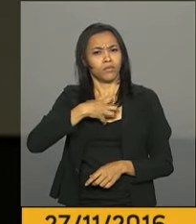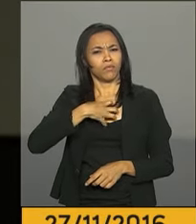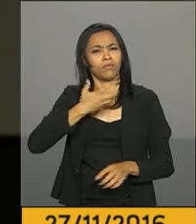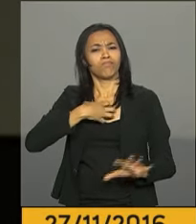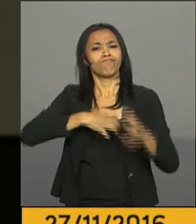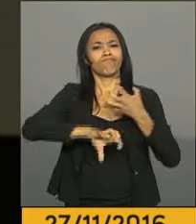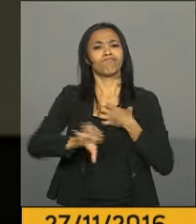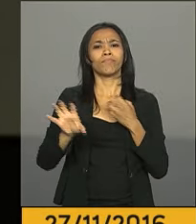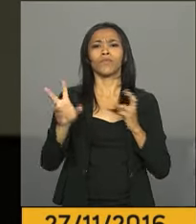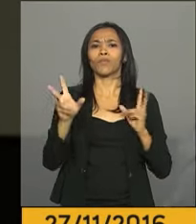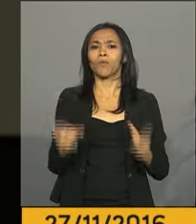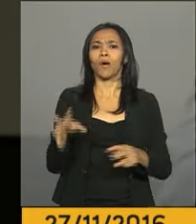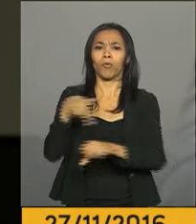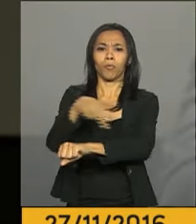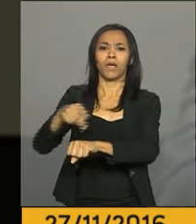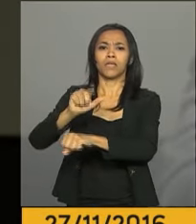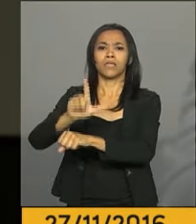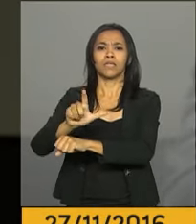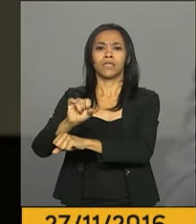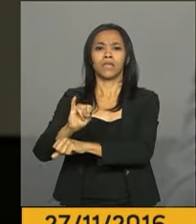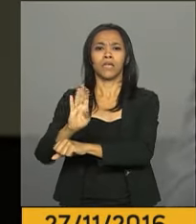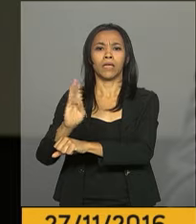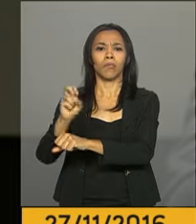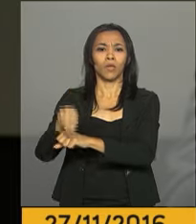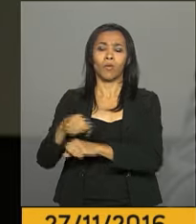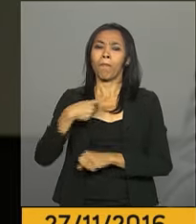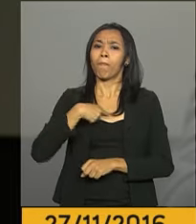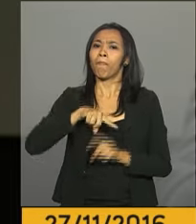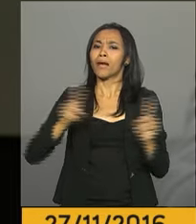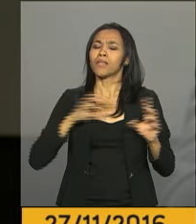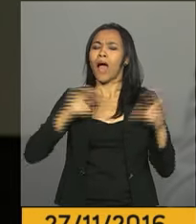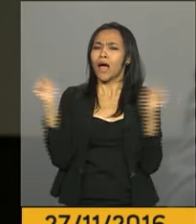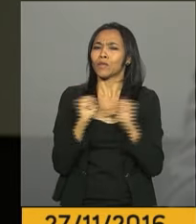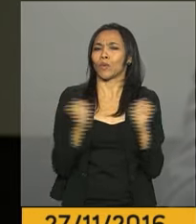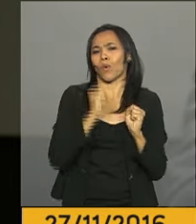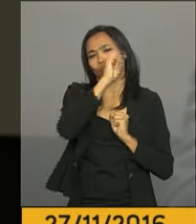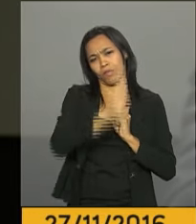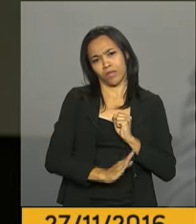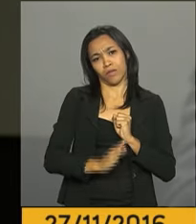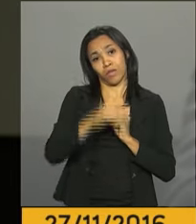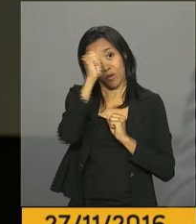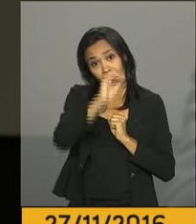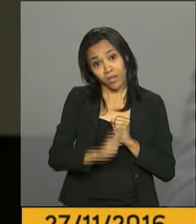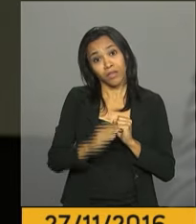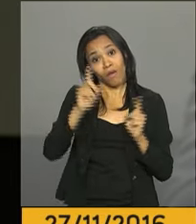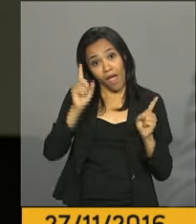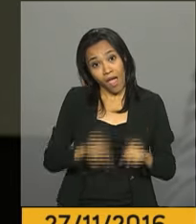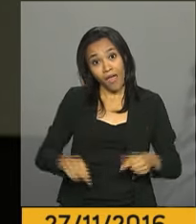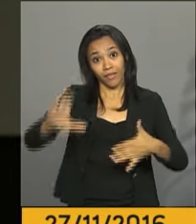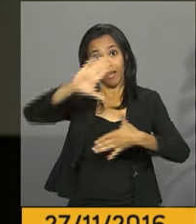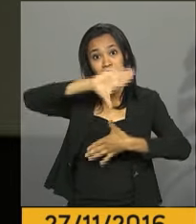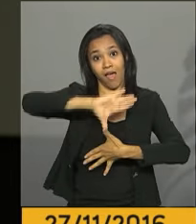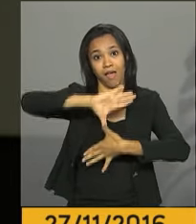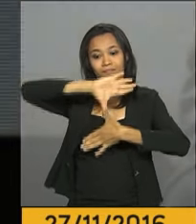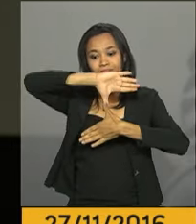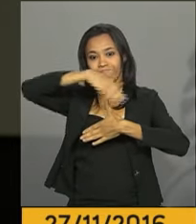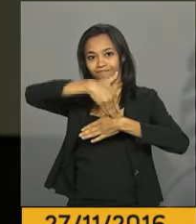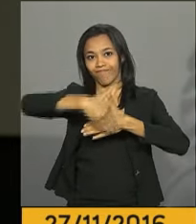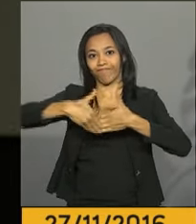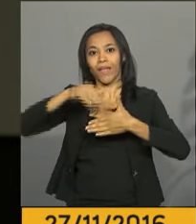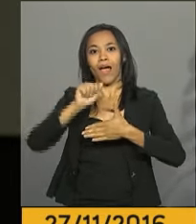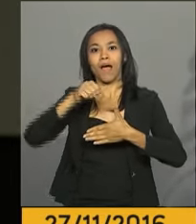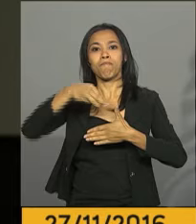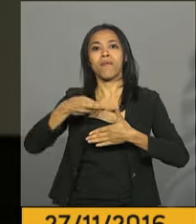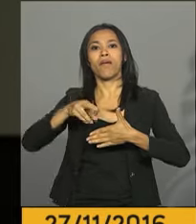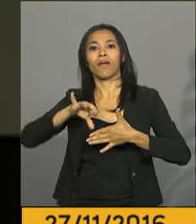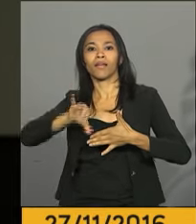pelo Líbano, mas adore o Brasil, porque o Brasil, dizia ele, é o país onde se faz América. Fazer América, na expressão